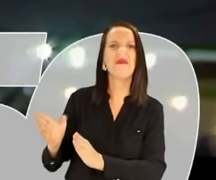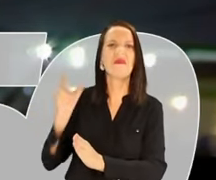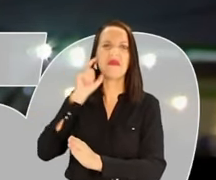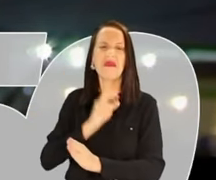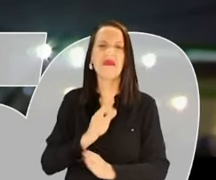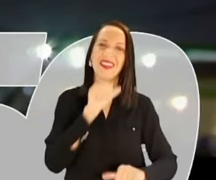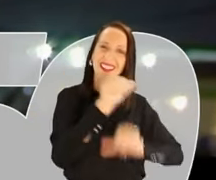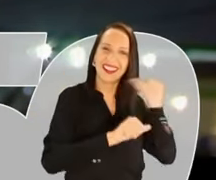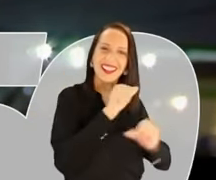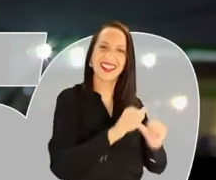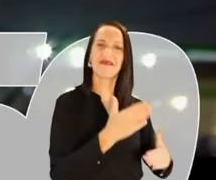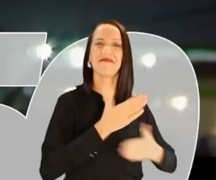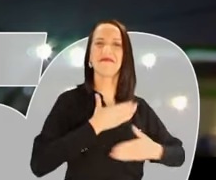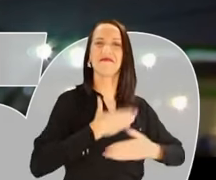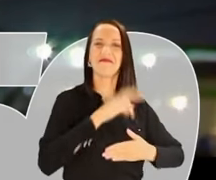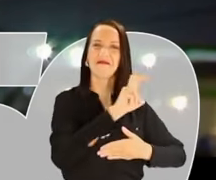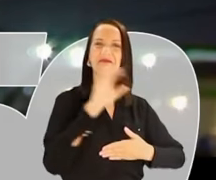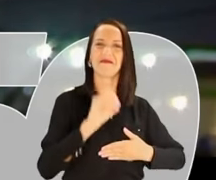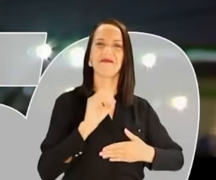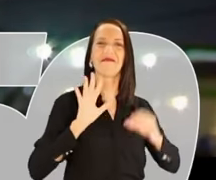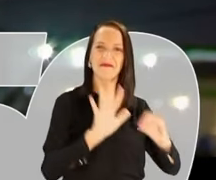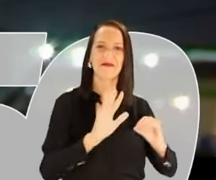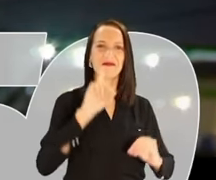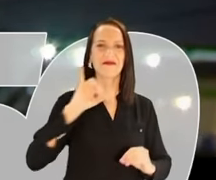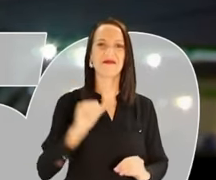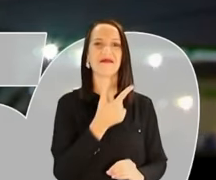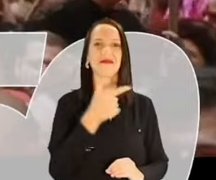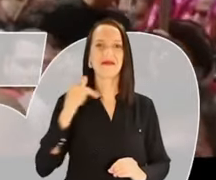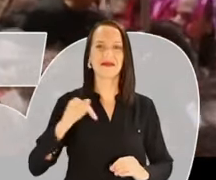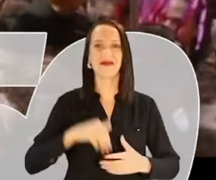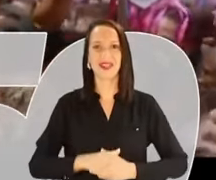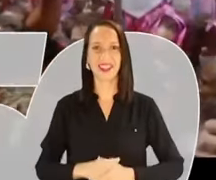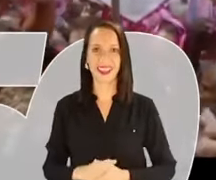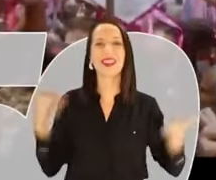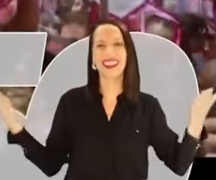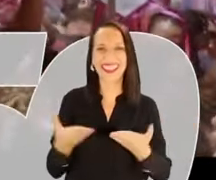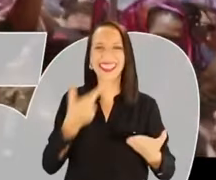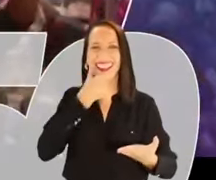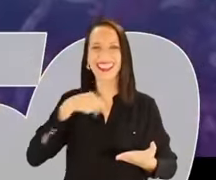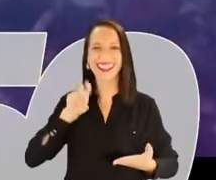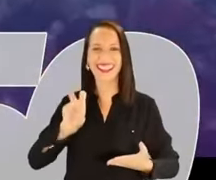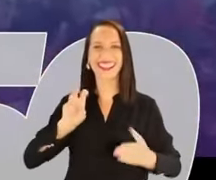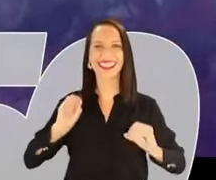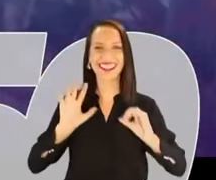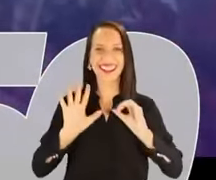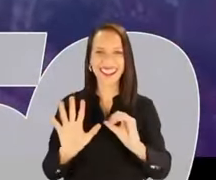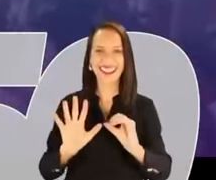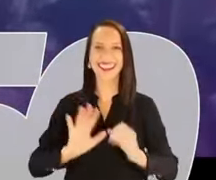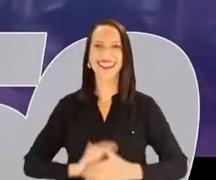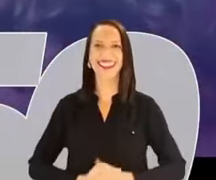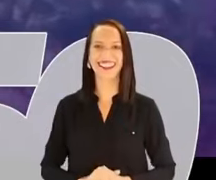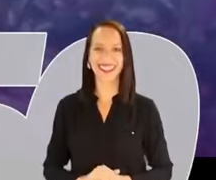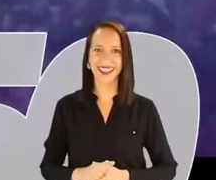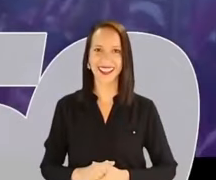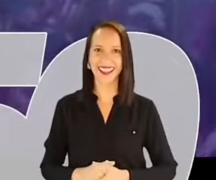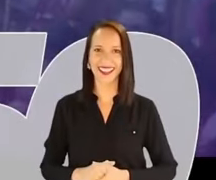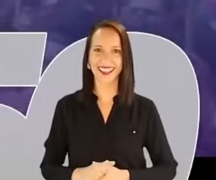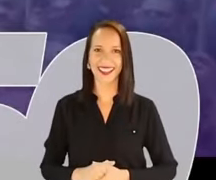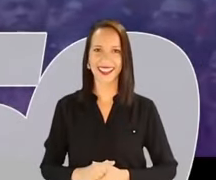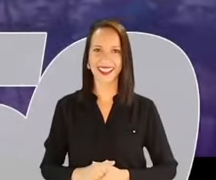com o meu adversário. Quem quer mudar é 50, dia 27. Agora, vamos